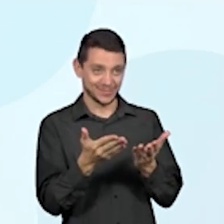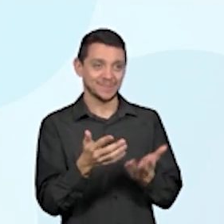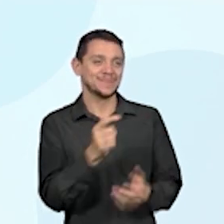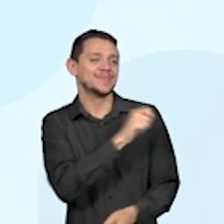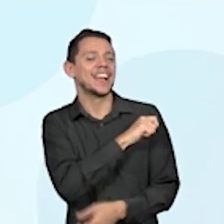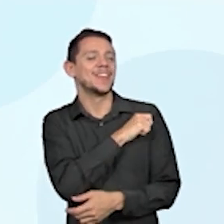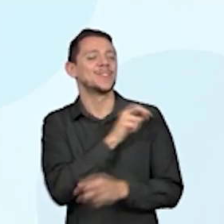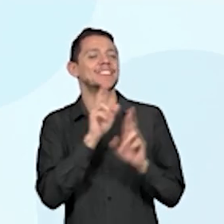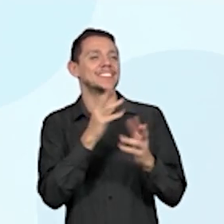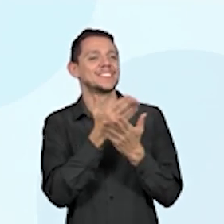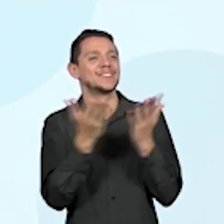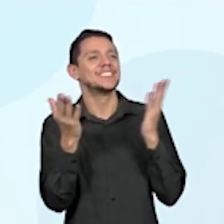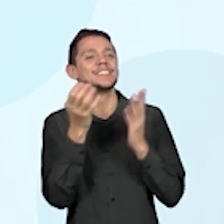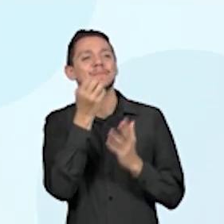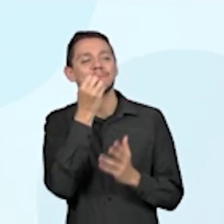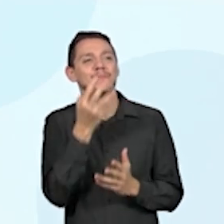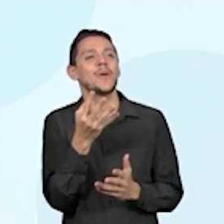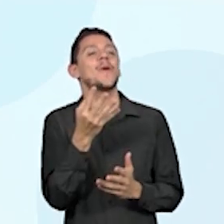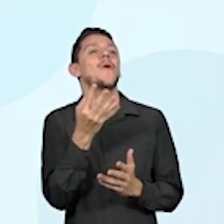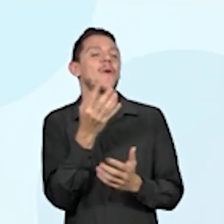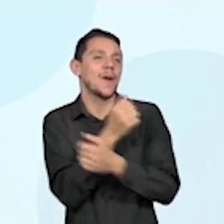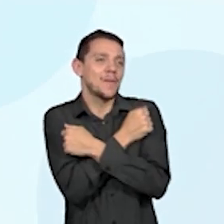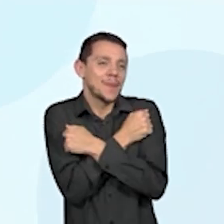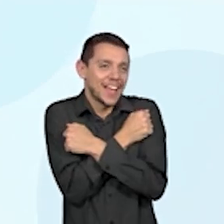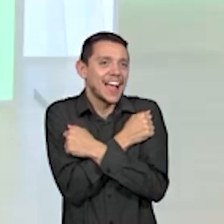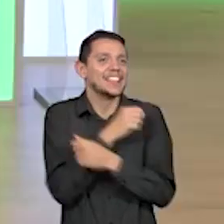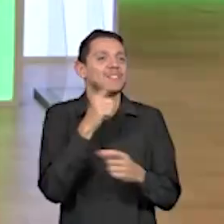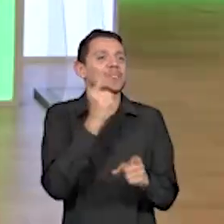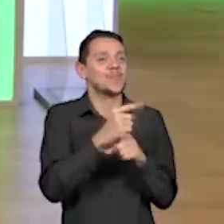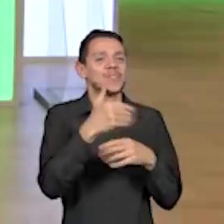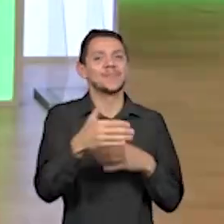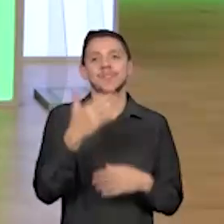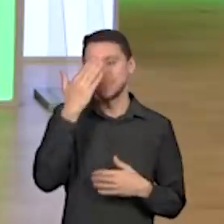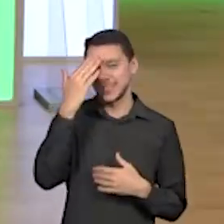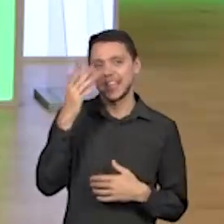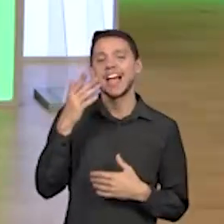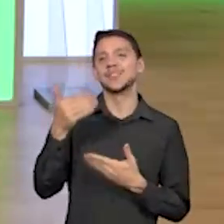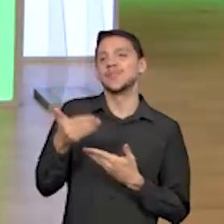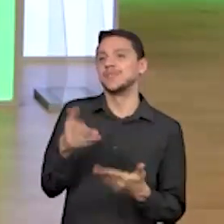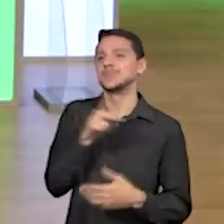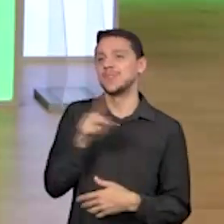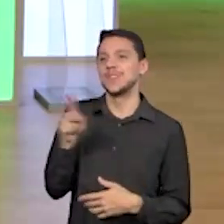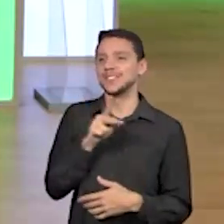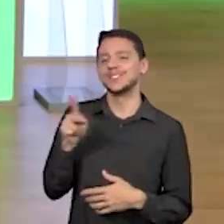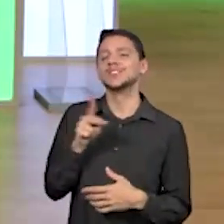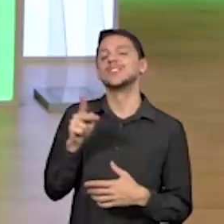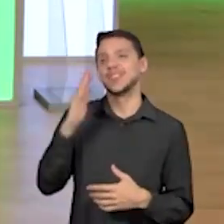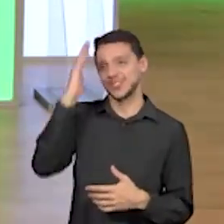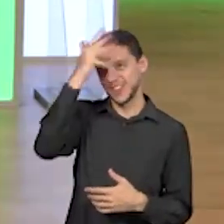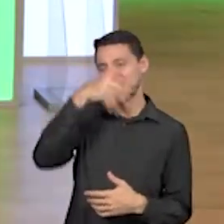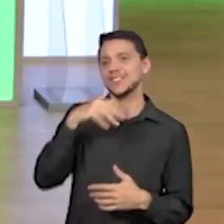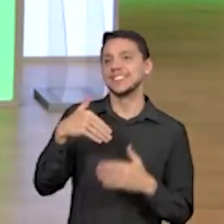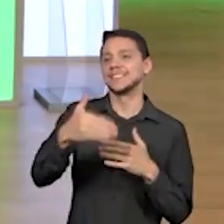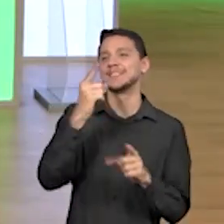grande abraço e até a próxima. Muito obrigada Tchau, pelo convite, tchau. professor Joelson, e até a próxima. Tchau, pessoal.